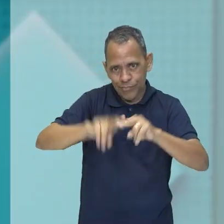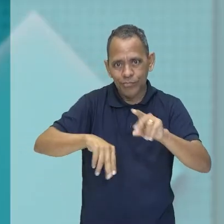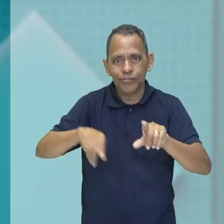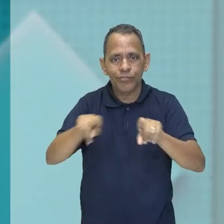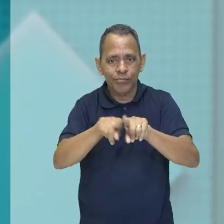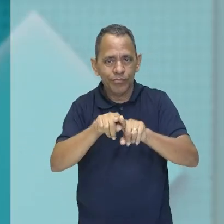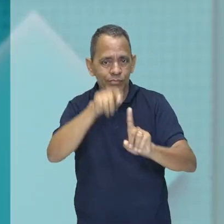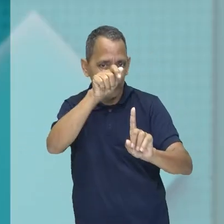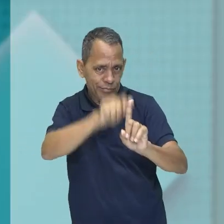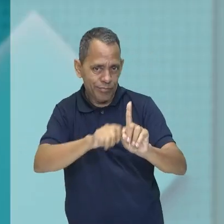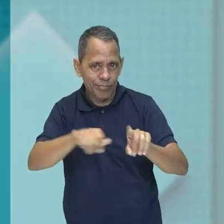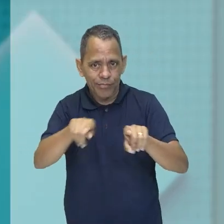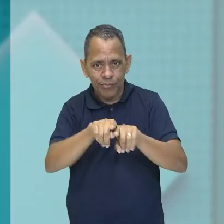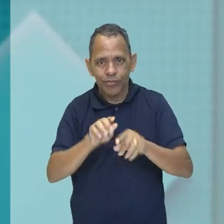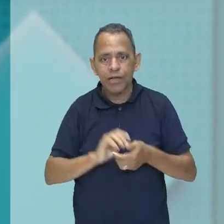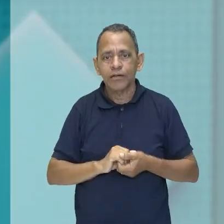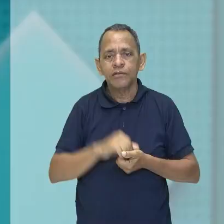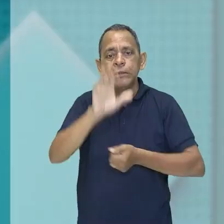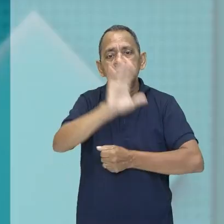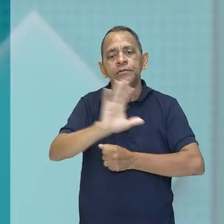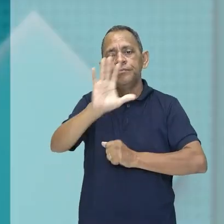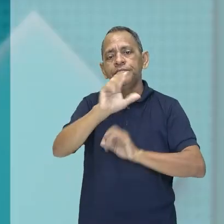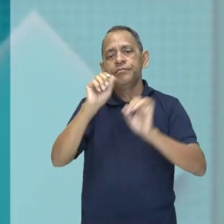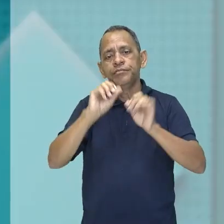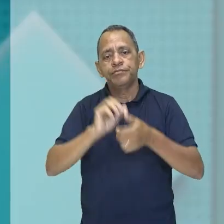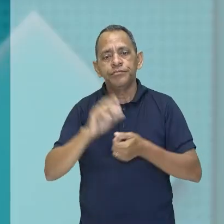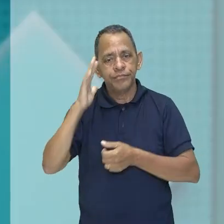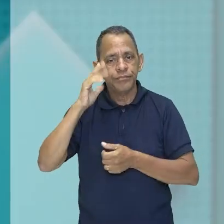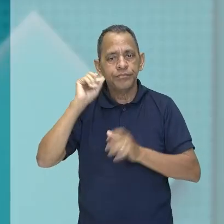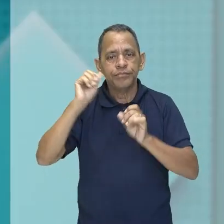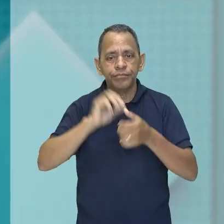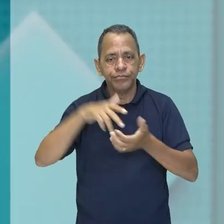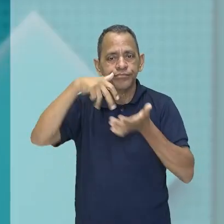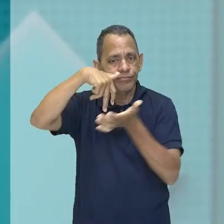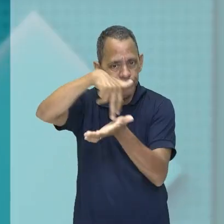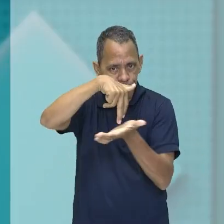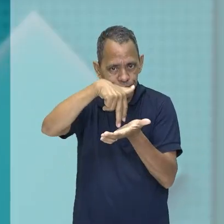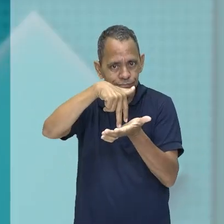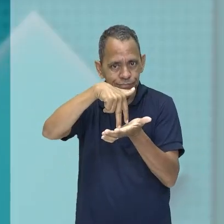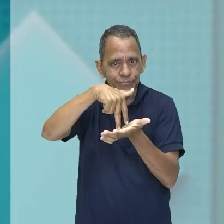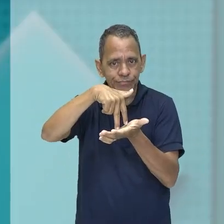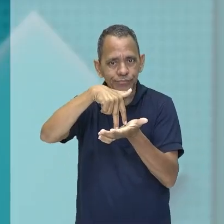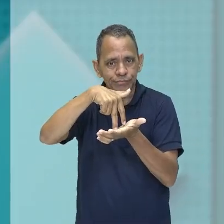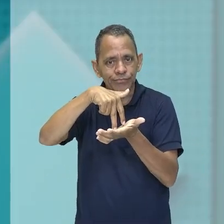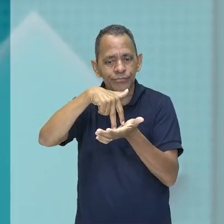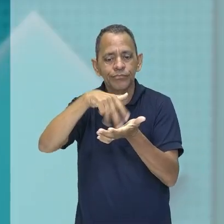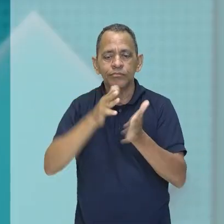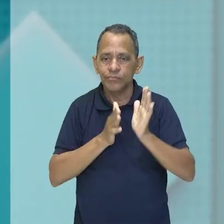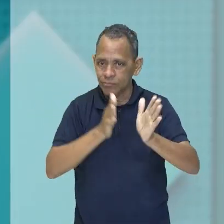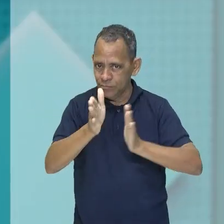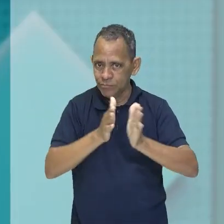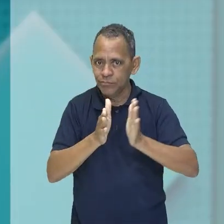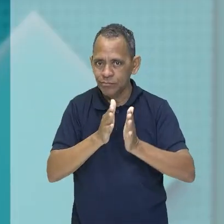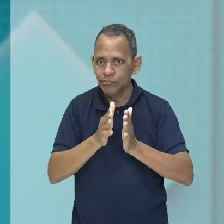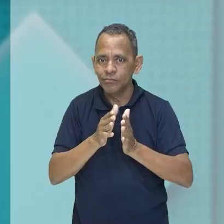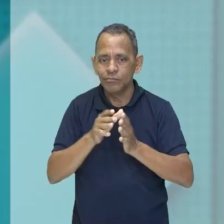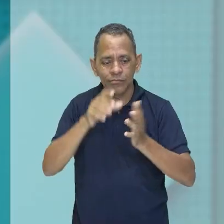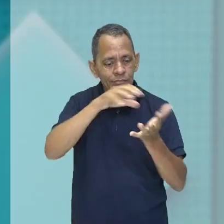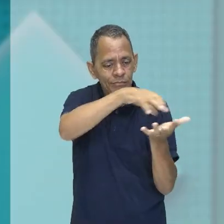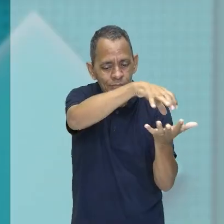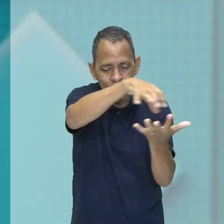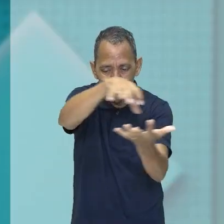Então, geralmente, acontece as danças, né, de festa junina, tem aquele arraial,